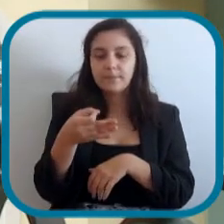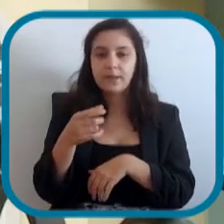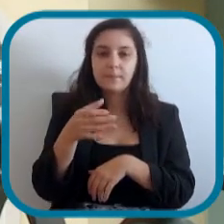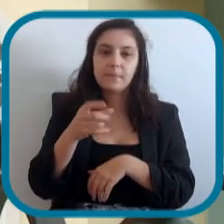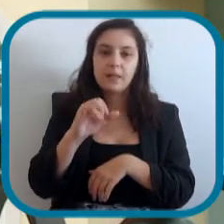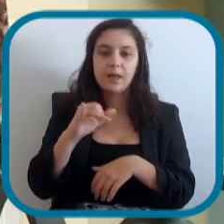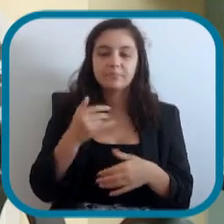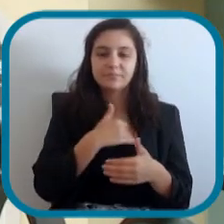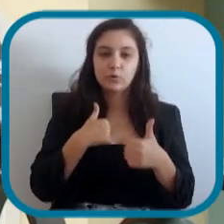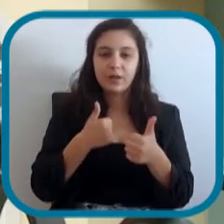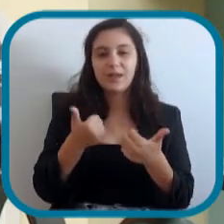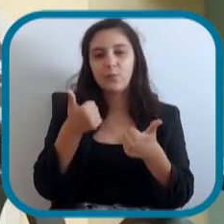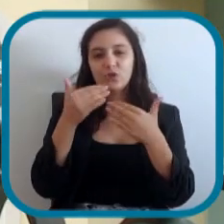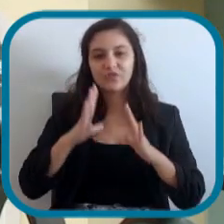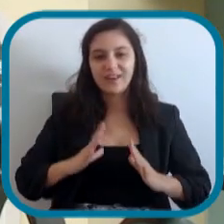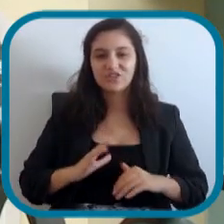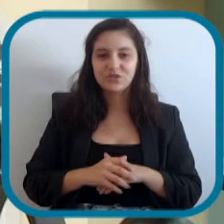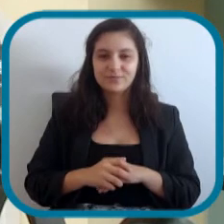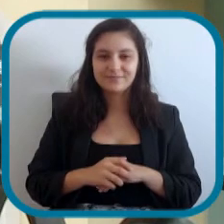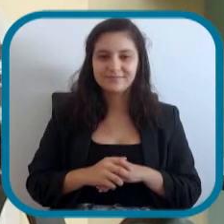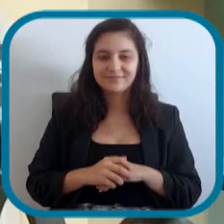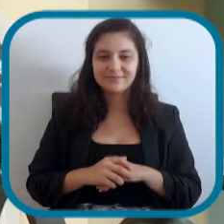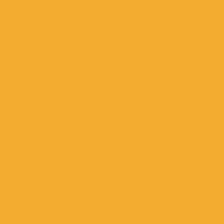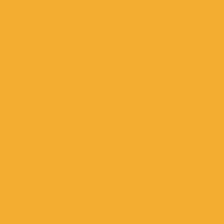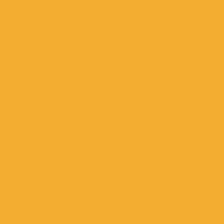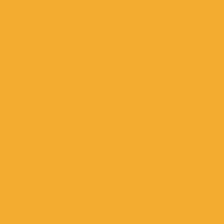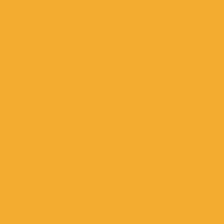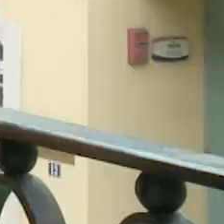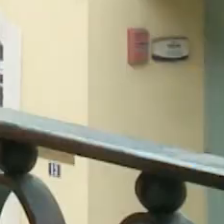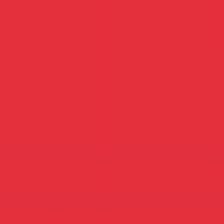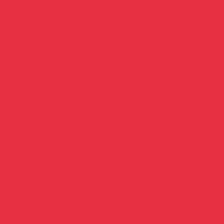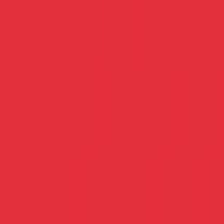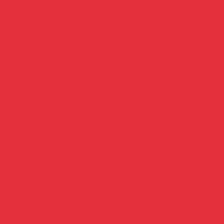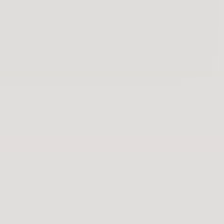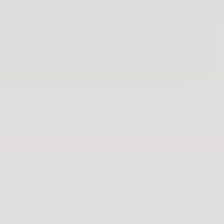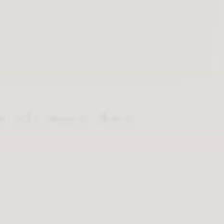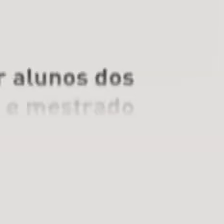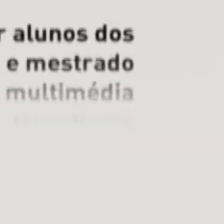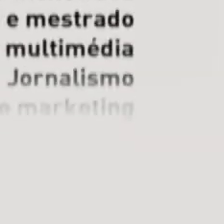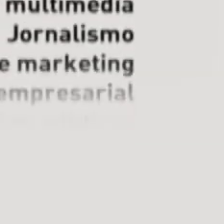E2esques ou na RTP Play. Fica bem e boas férias!